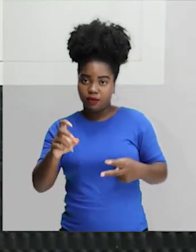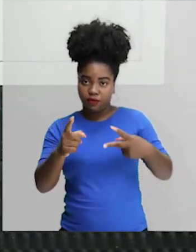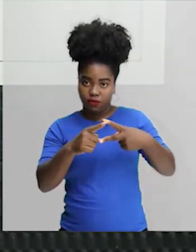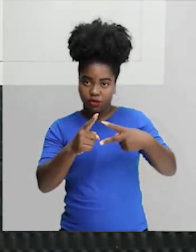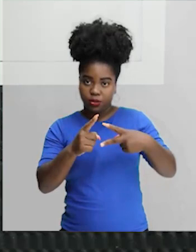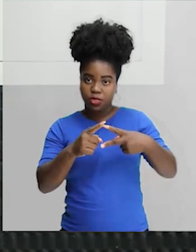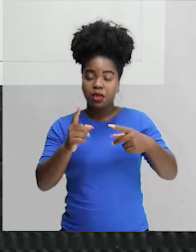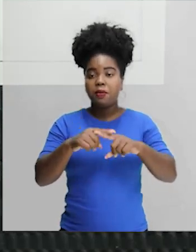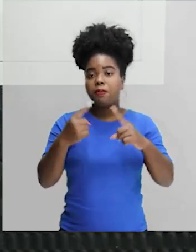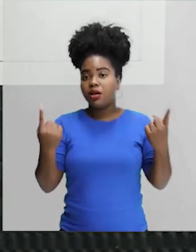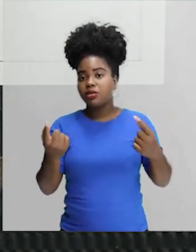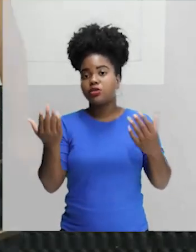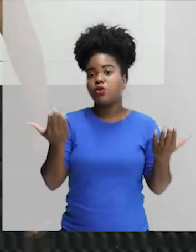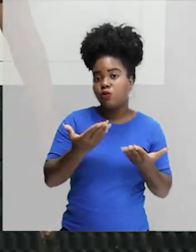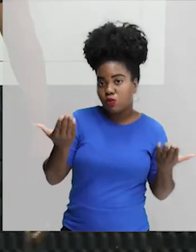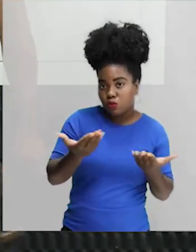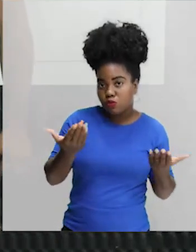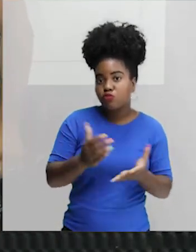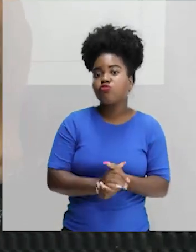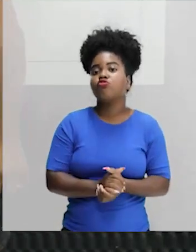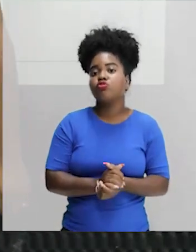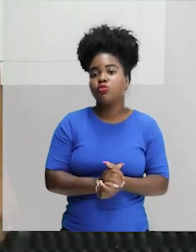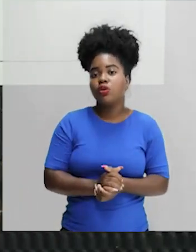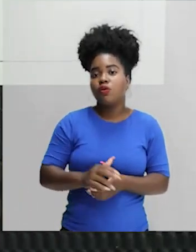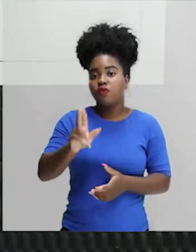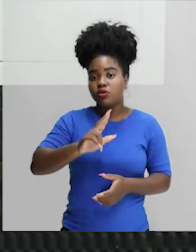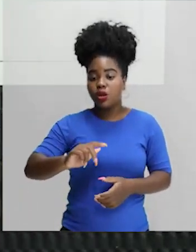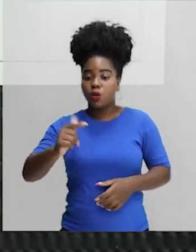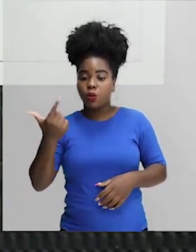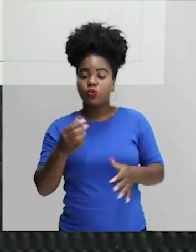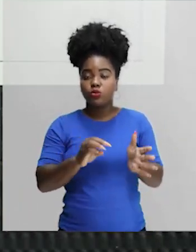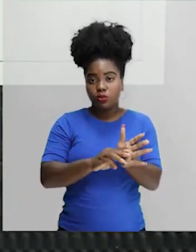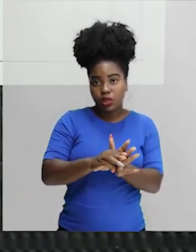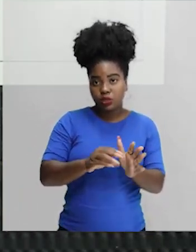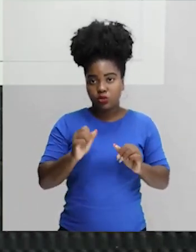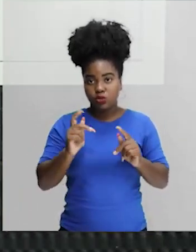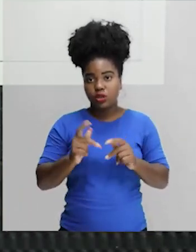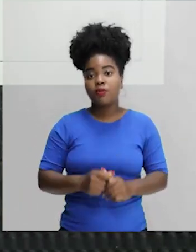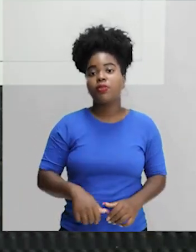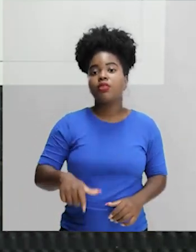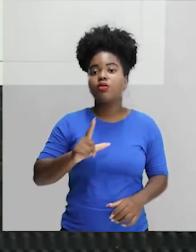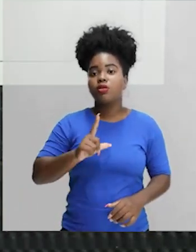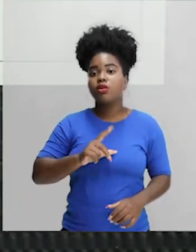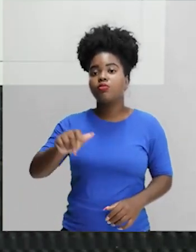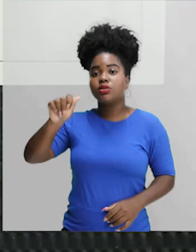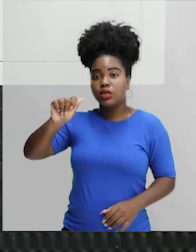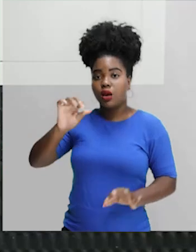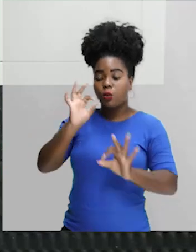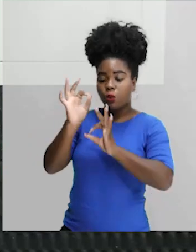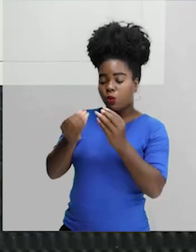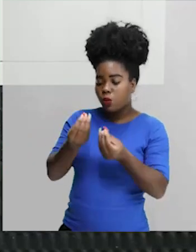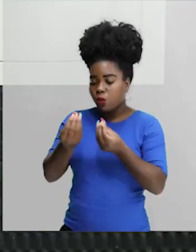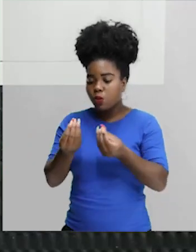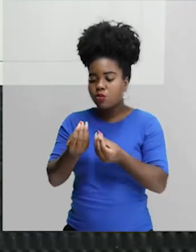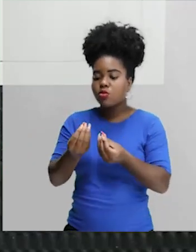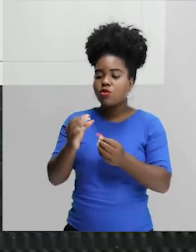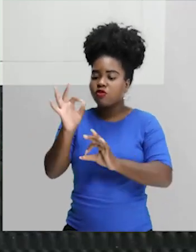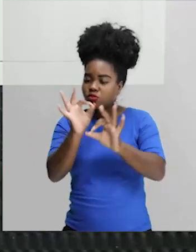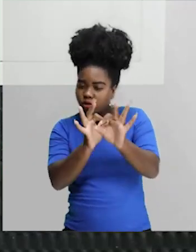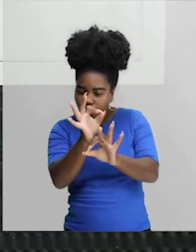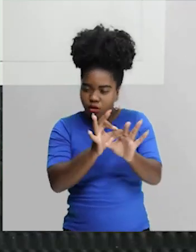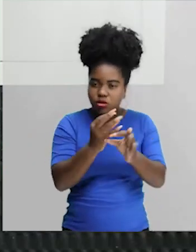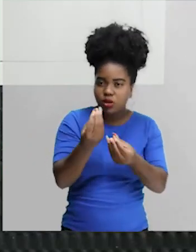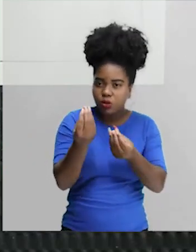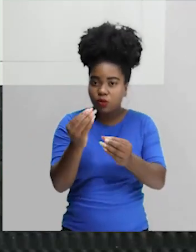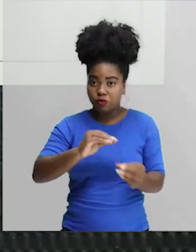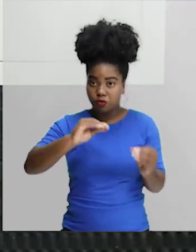viu no vídeo anterior. Tá? Então, vamos lá. Letrar aqui. Como é que a gente faz essa divisão? Vamos